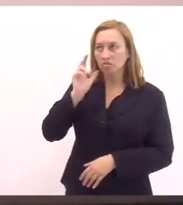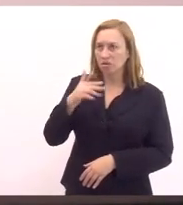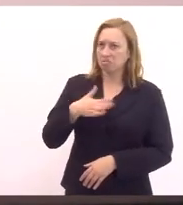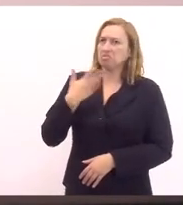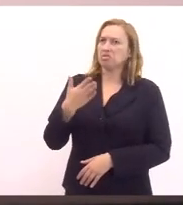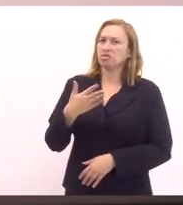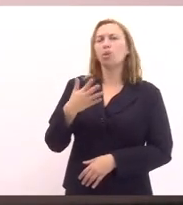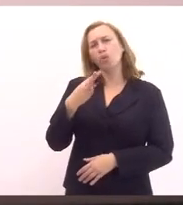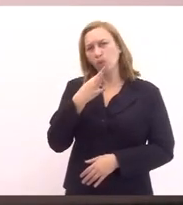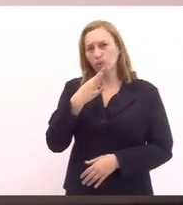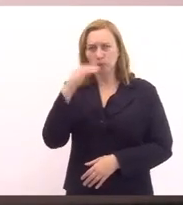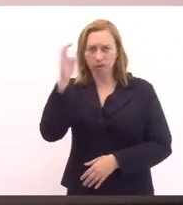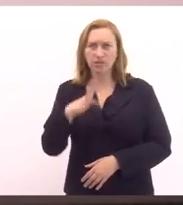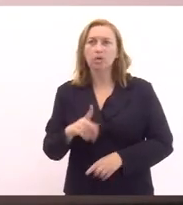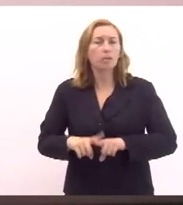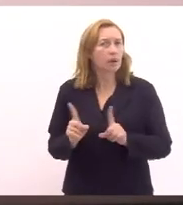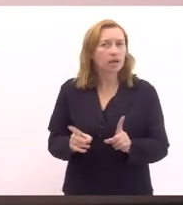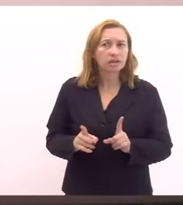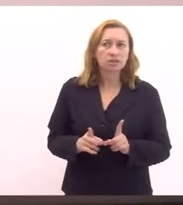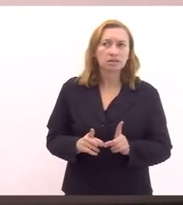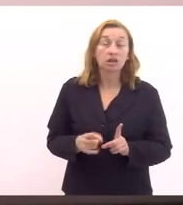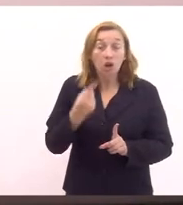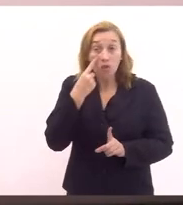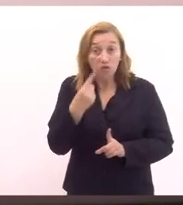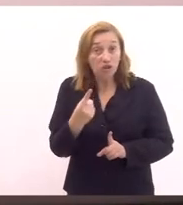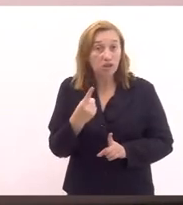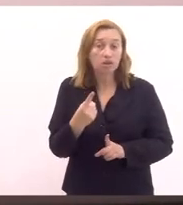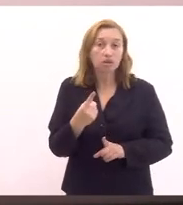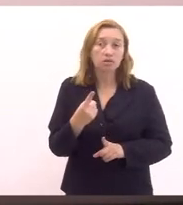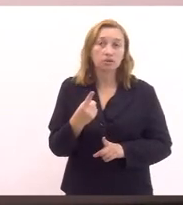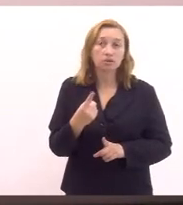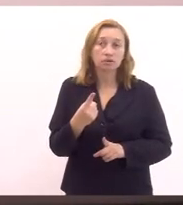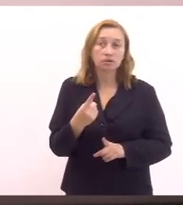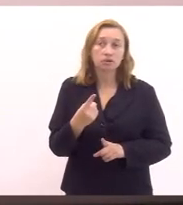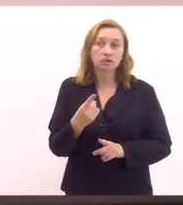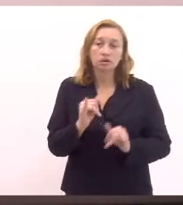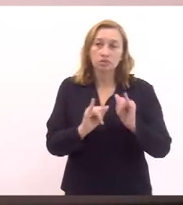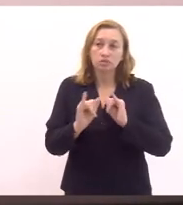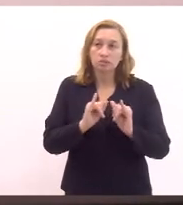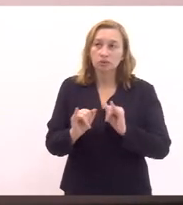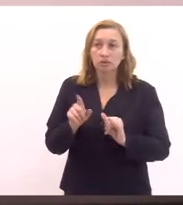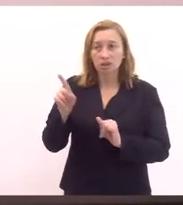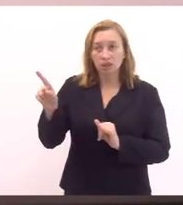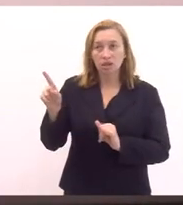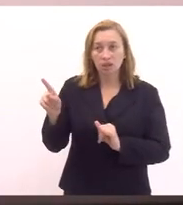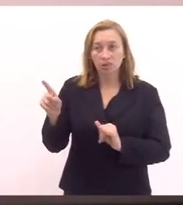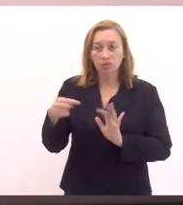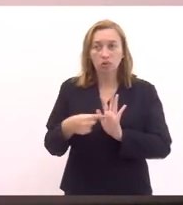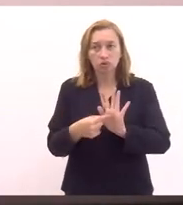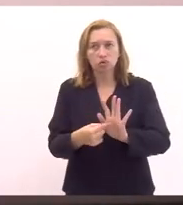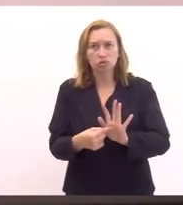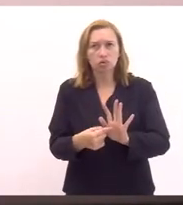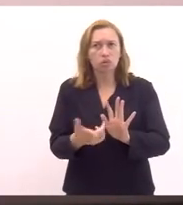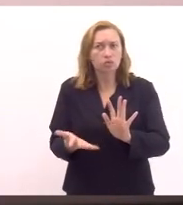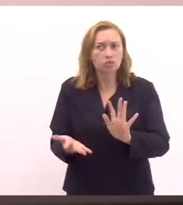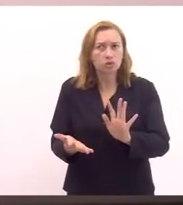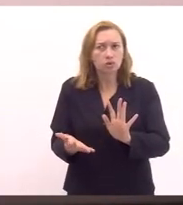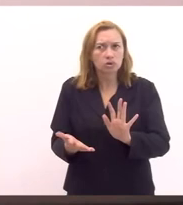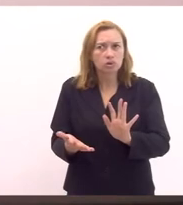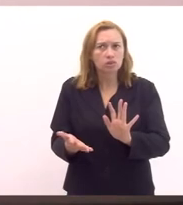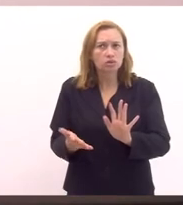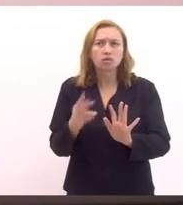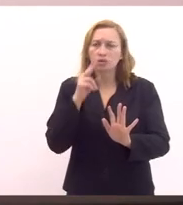chocou Porque eu conheço o Brasil mas eu vi que os dados que ele trouxe foram assim